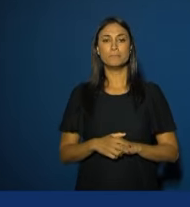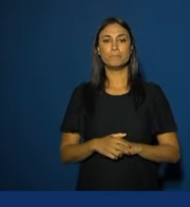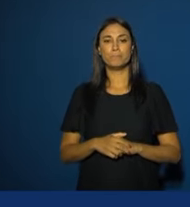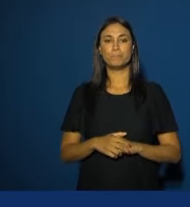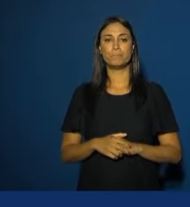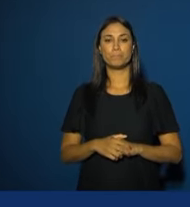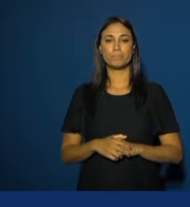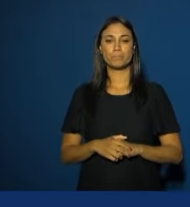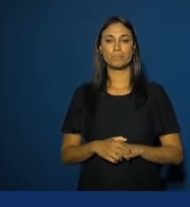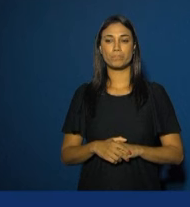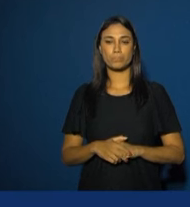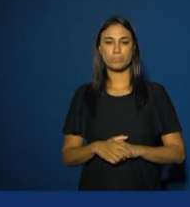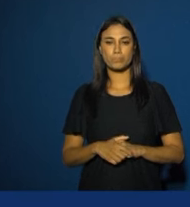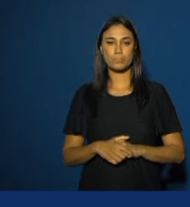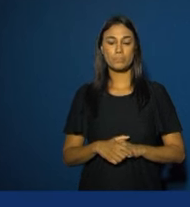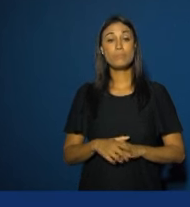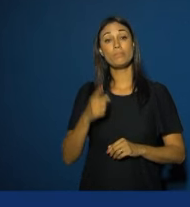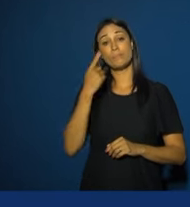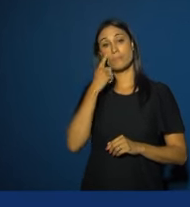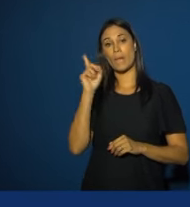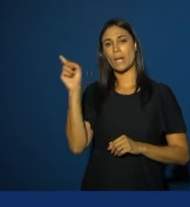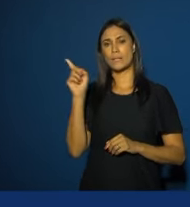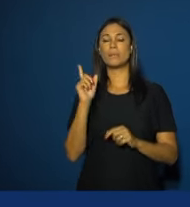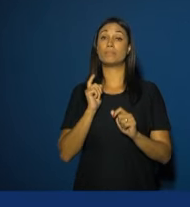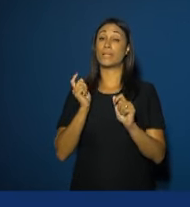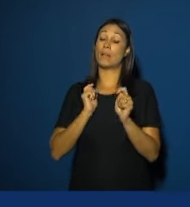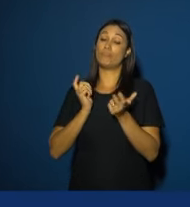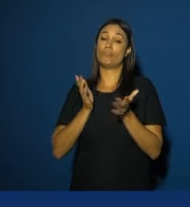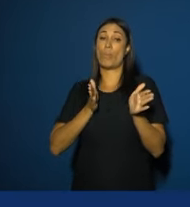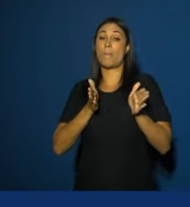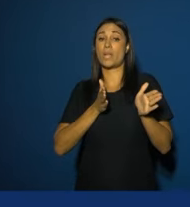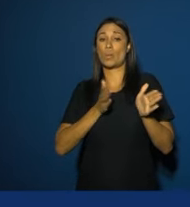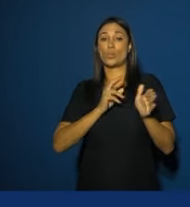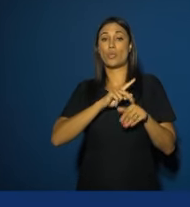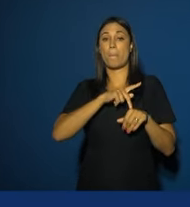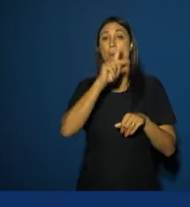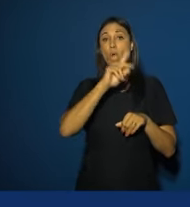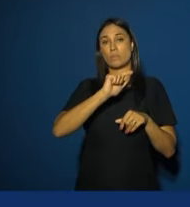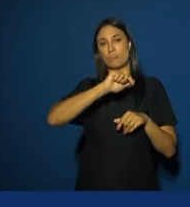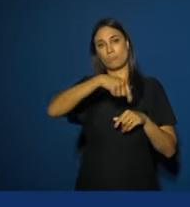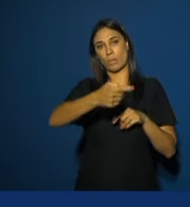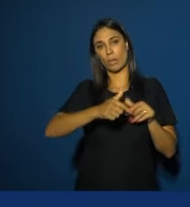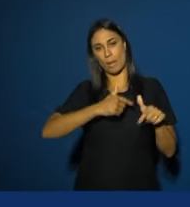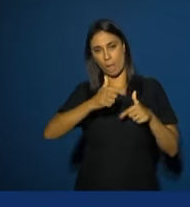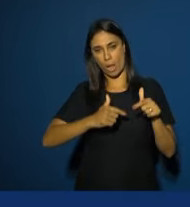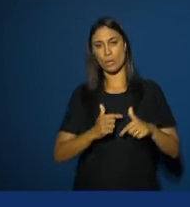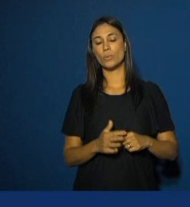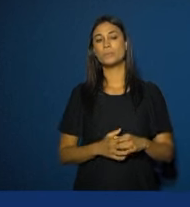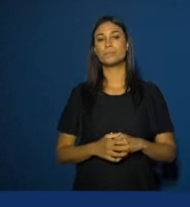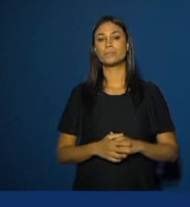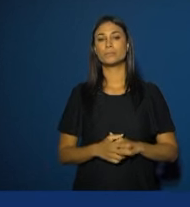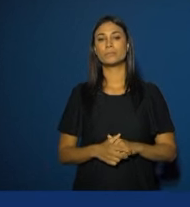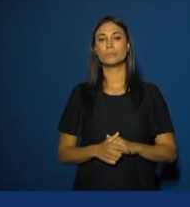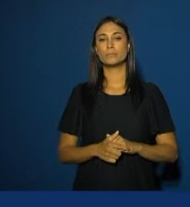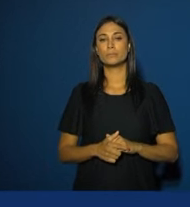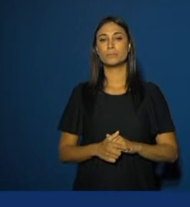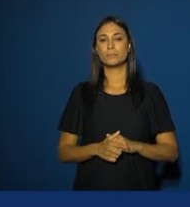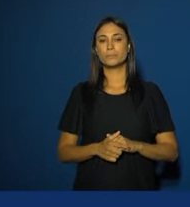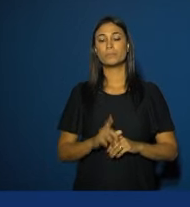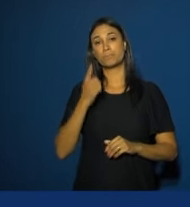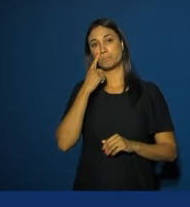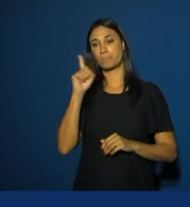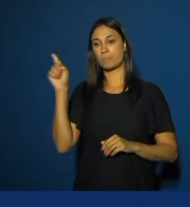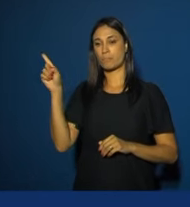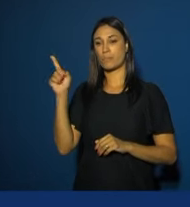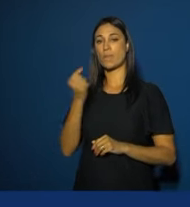passar. Aí tem a expectativa de criação de postos de trabalho. Pode passar. Aí